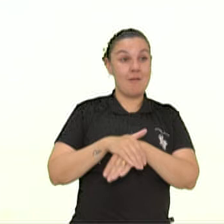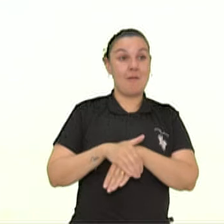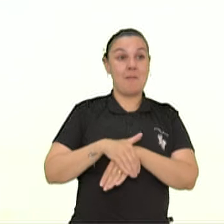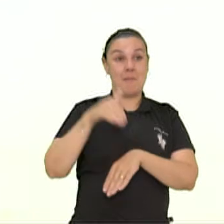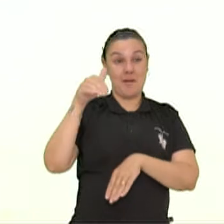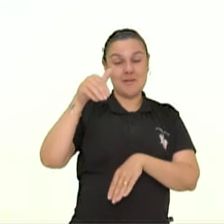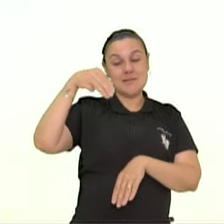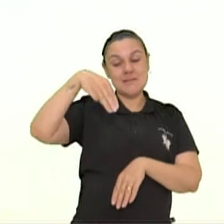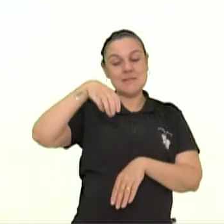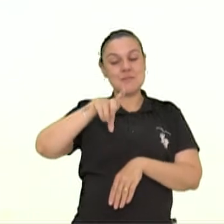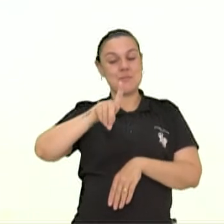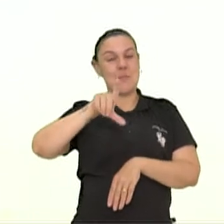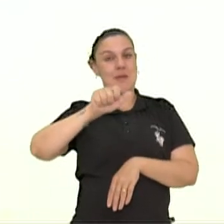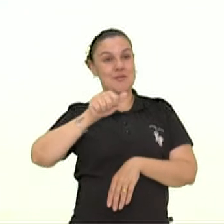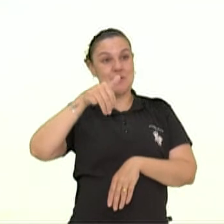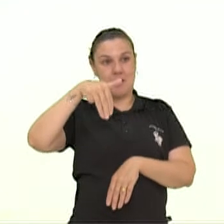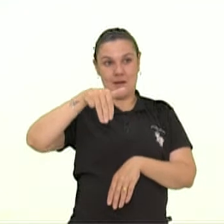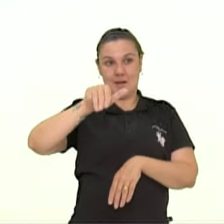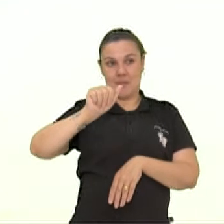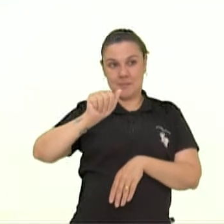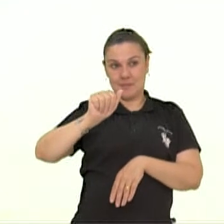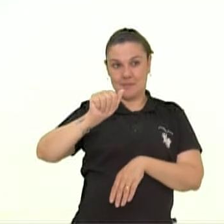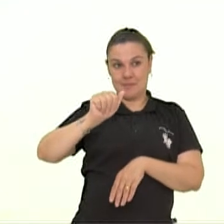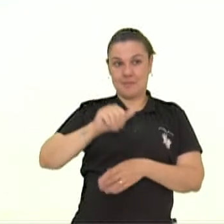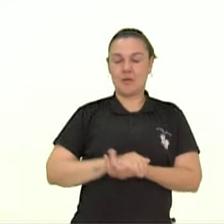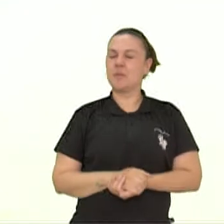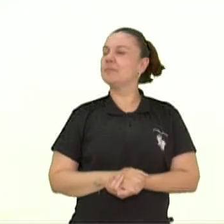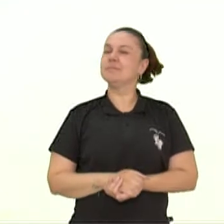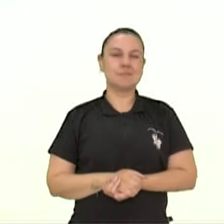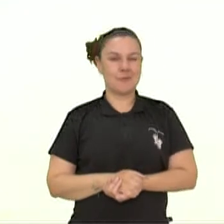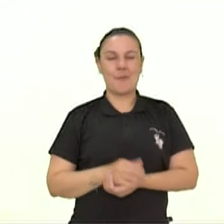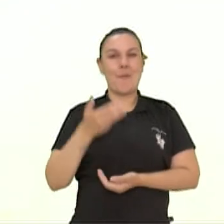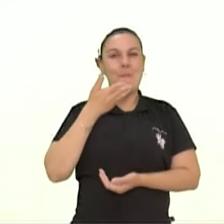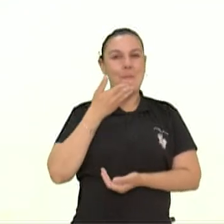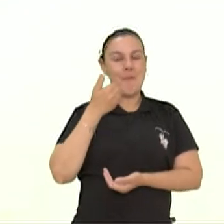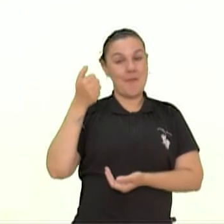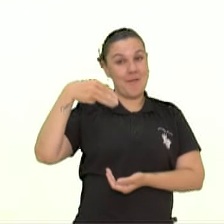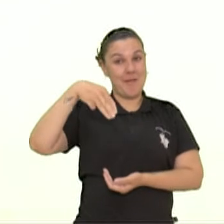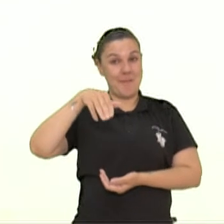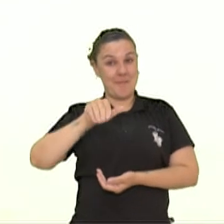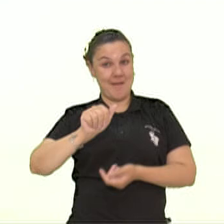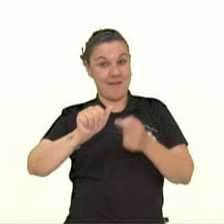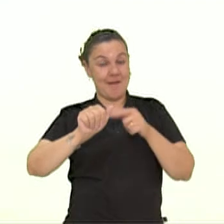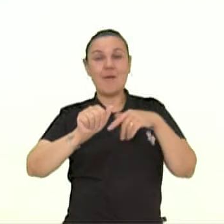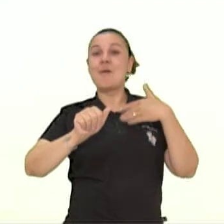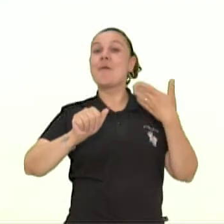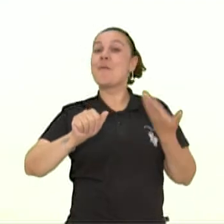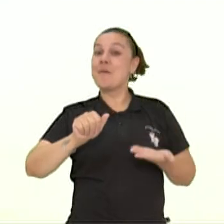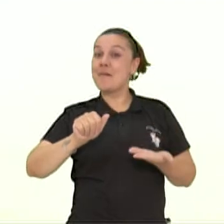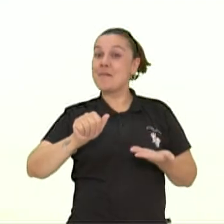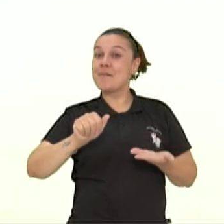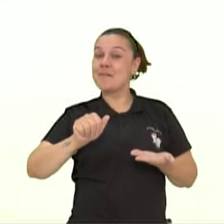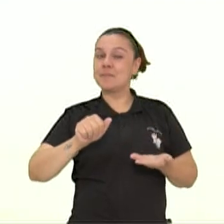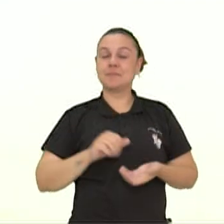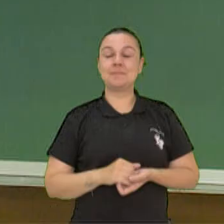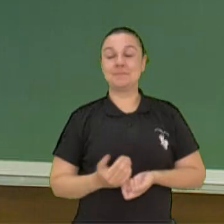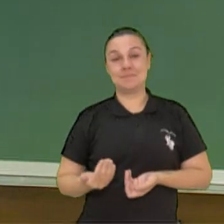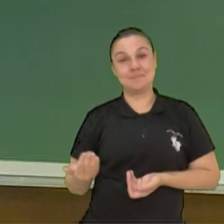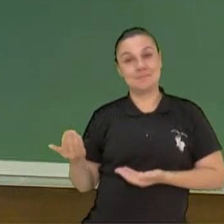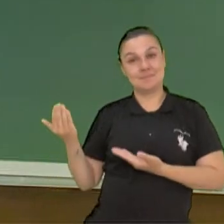estejam prestando atenção. Vamos lá ver como é que o professor chegou nessas respostas.